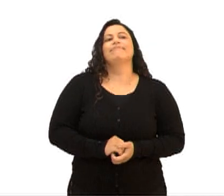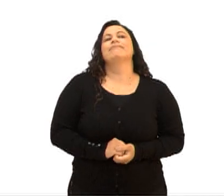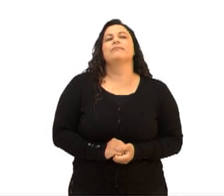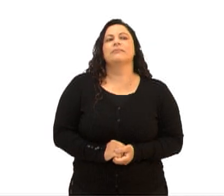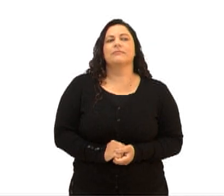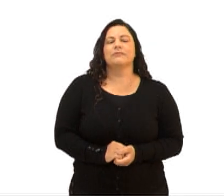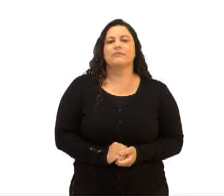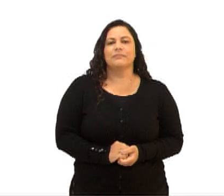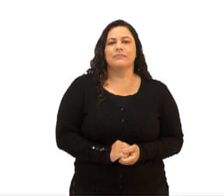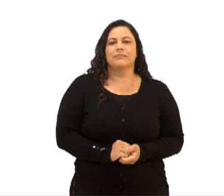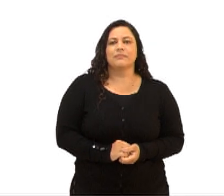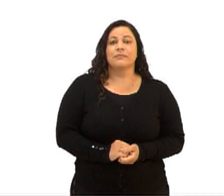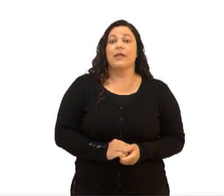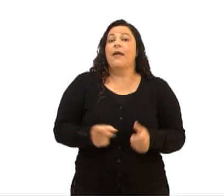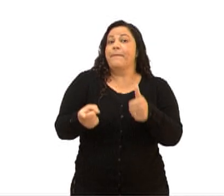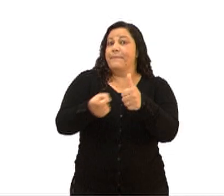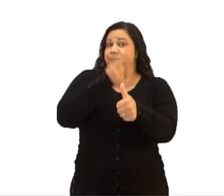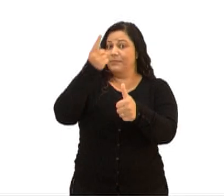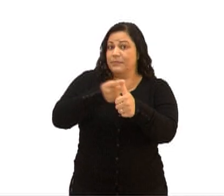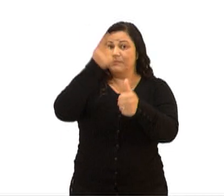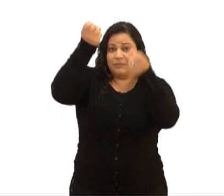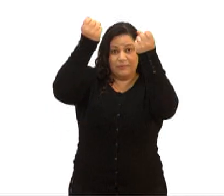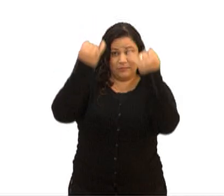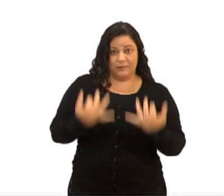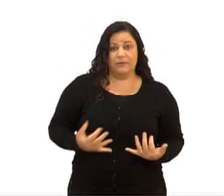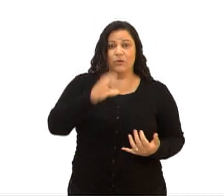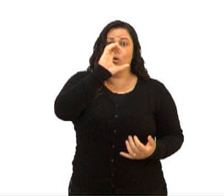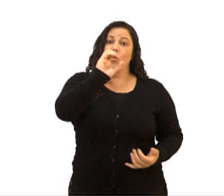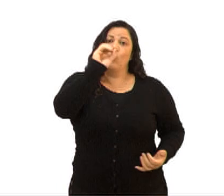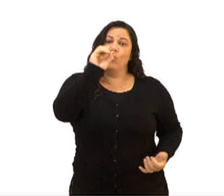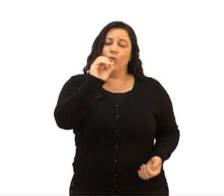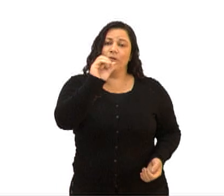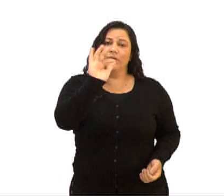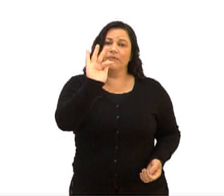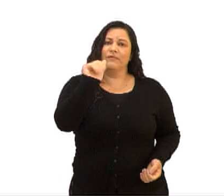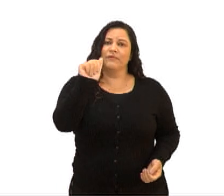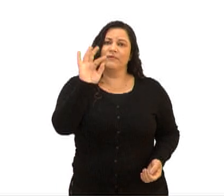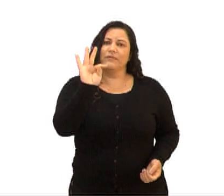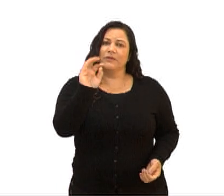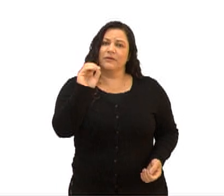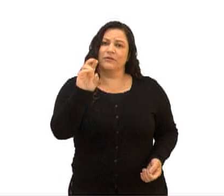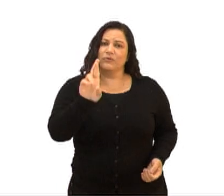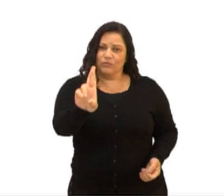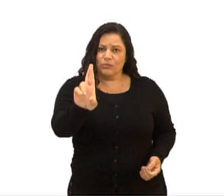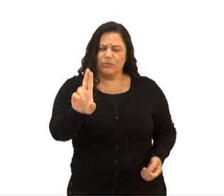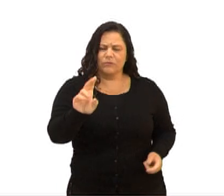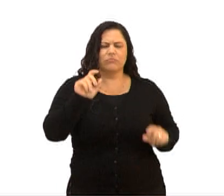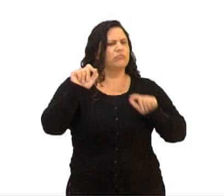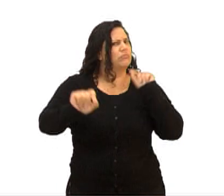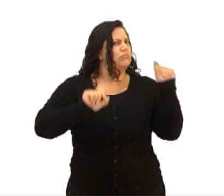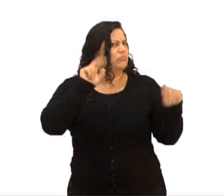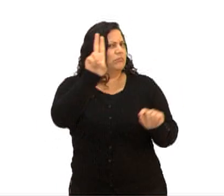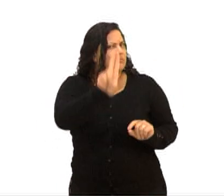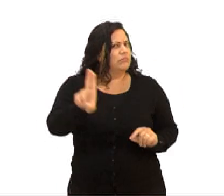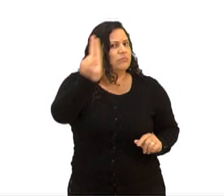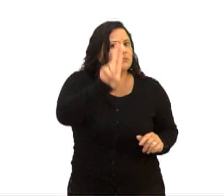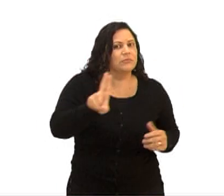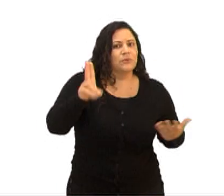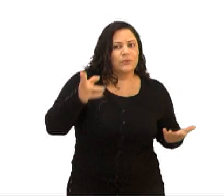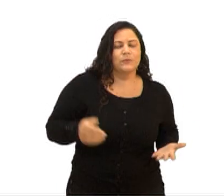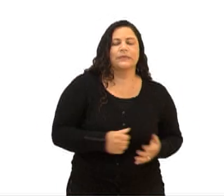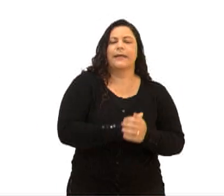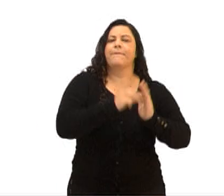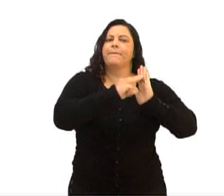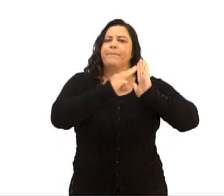legal? Então vamos lá primeiro falar um pouquinho do cofator. Por quê? Quando você for usar o método